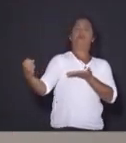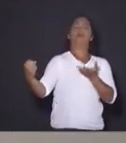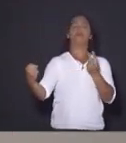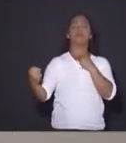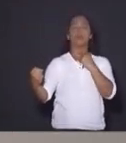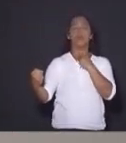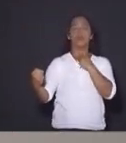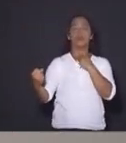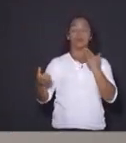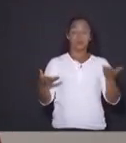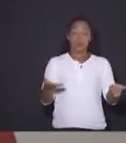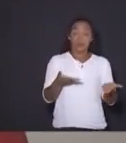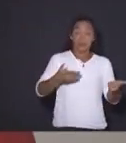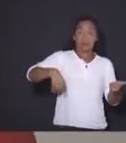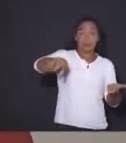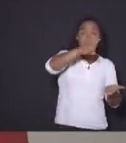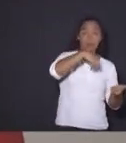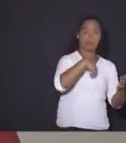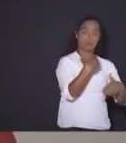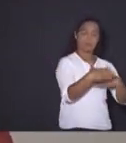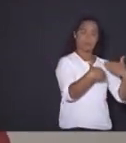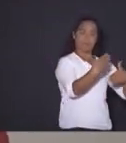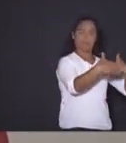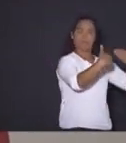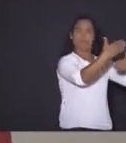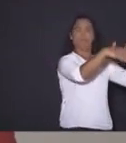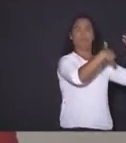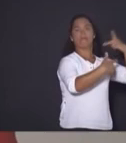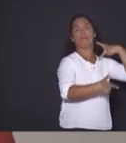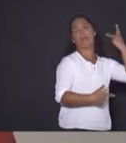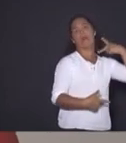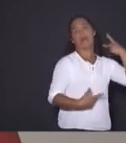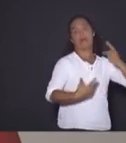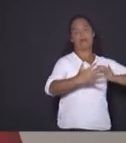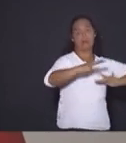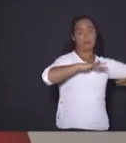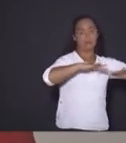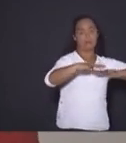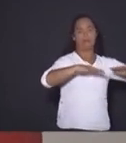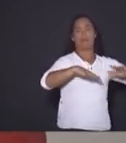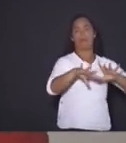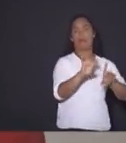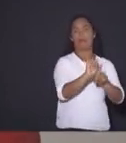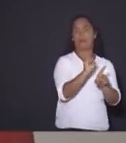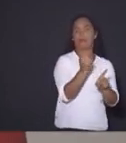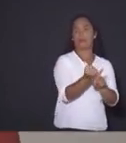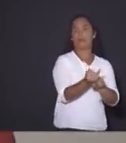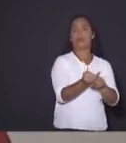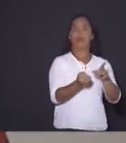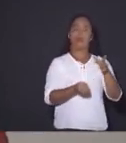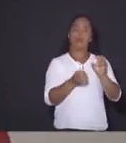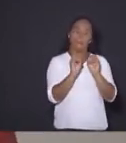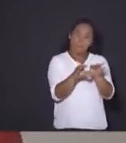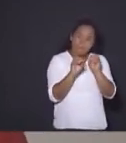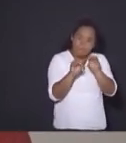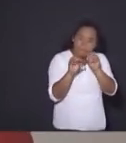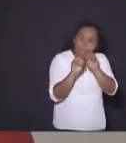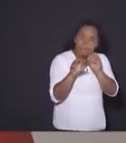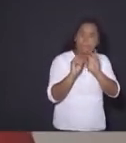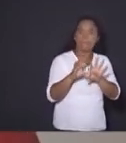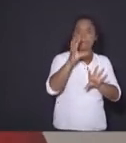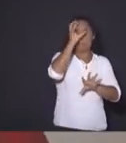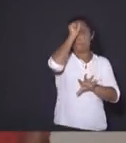trabalho político a ser feito no nosso país de mobilização social de conscientização de